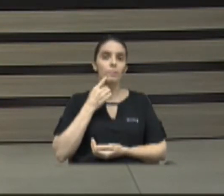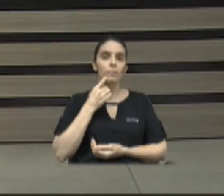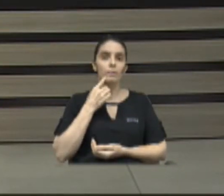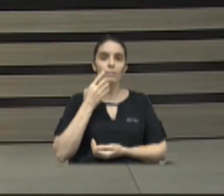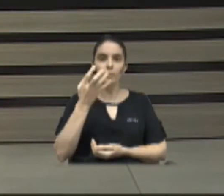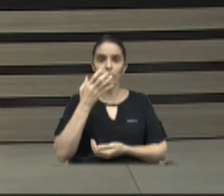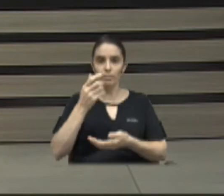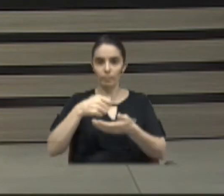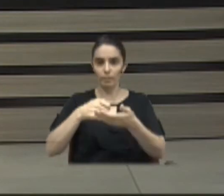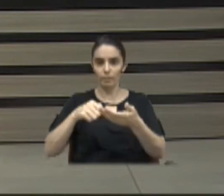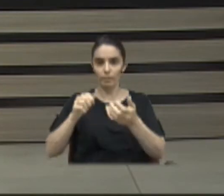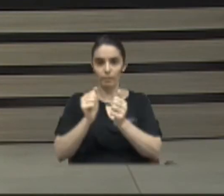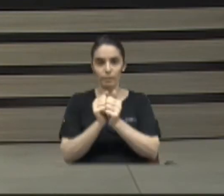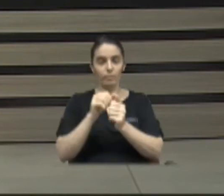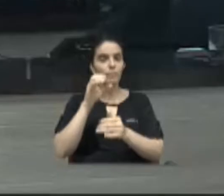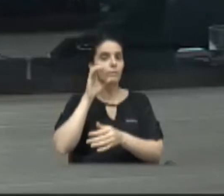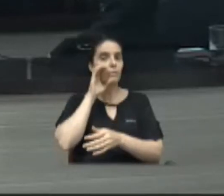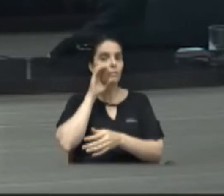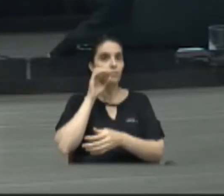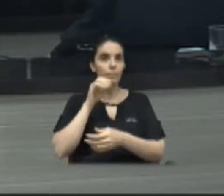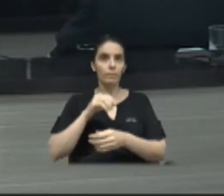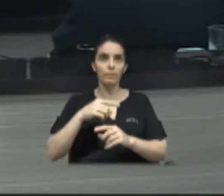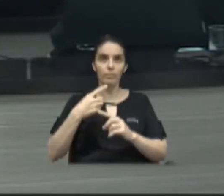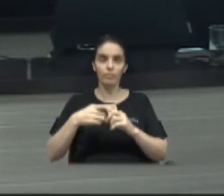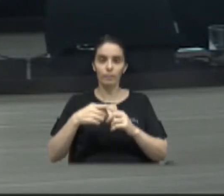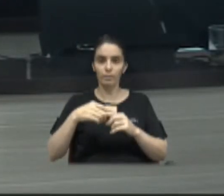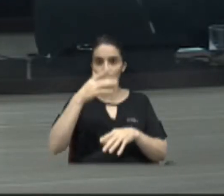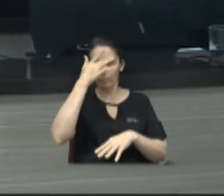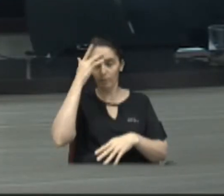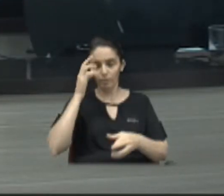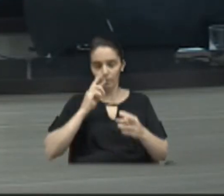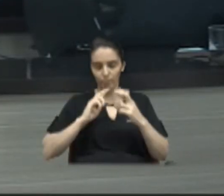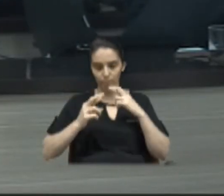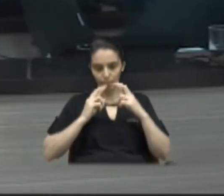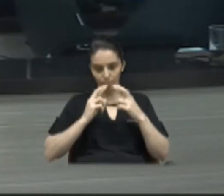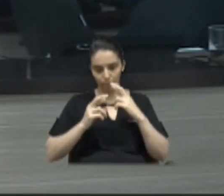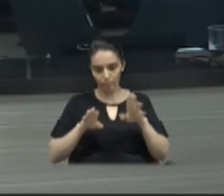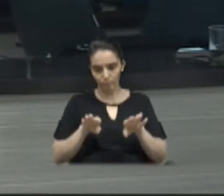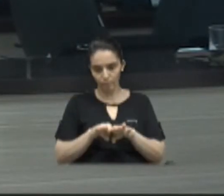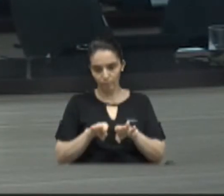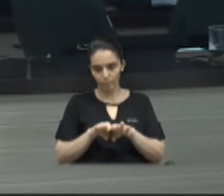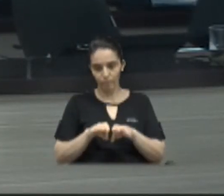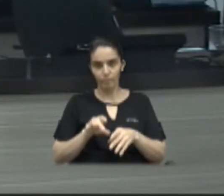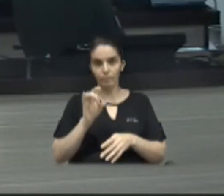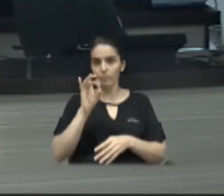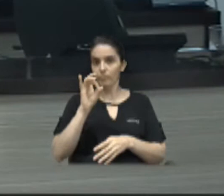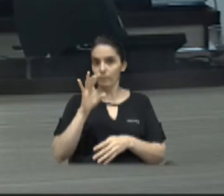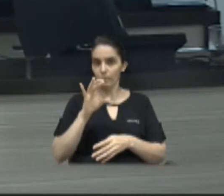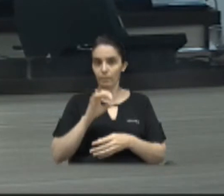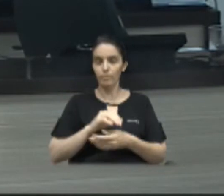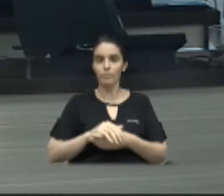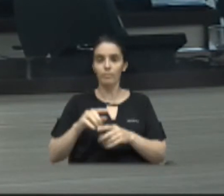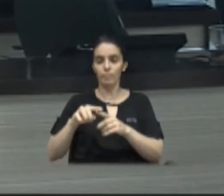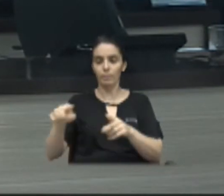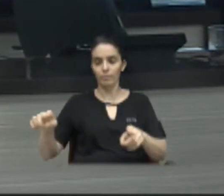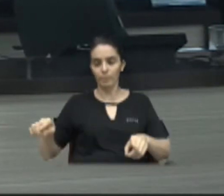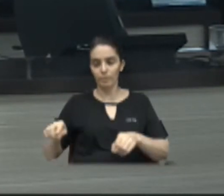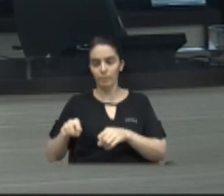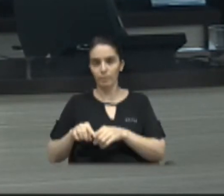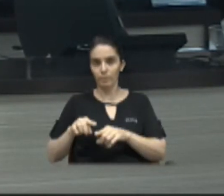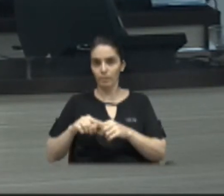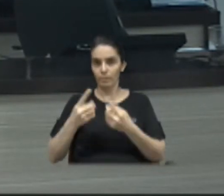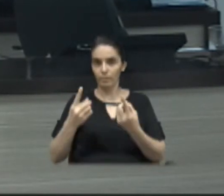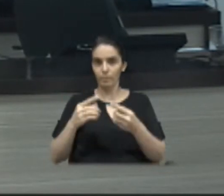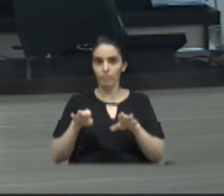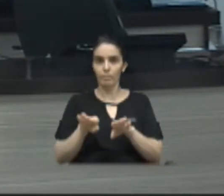assinar, vereadora Constância, por conta que eu recebi algumas reclamações também em transporte público, não só por meio do meu gabinete também. Eu